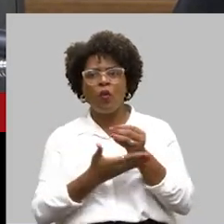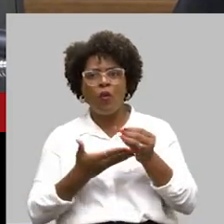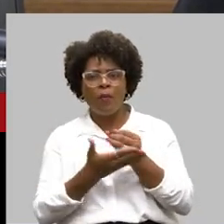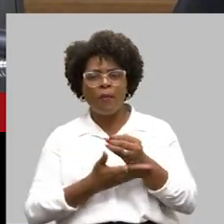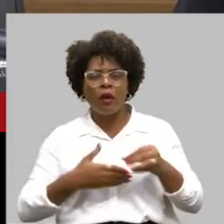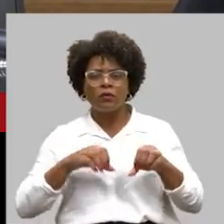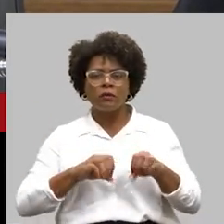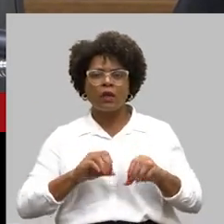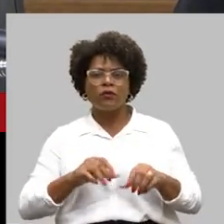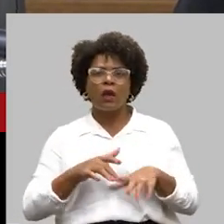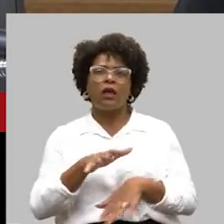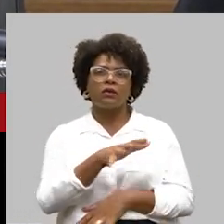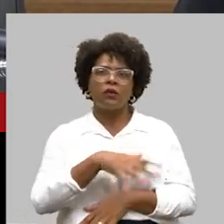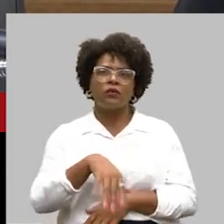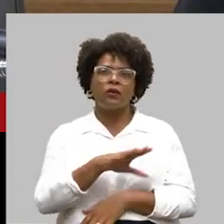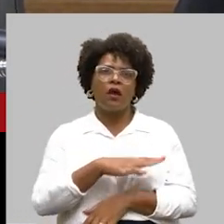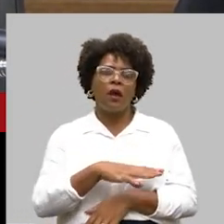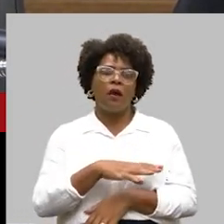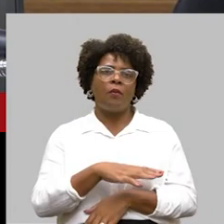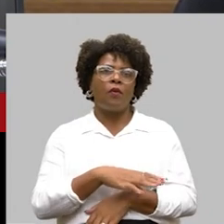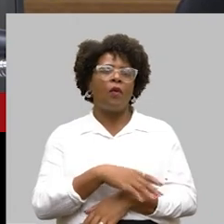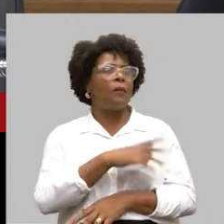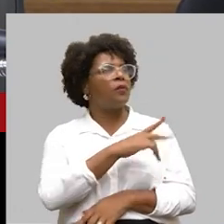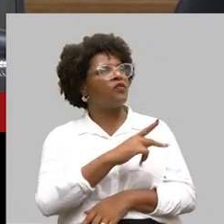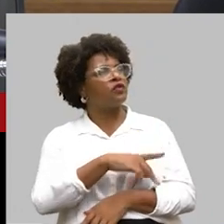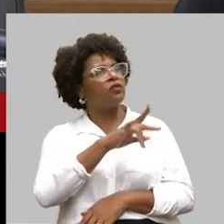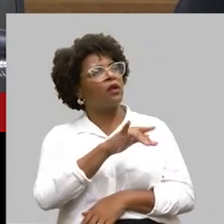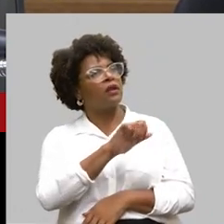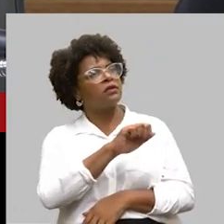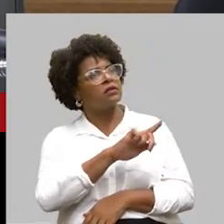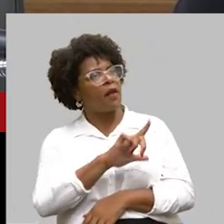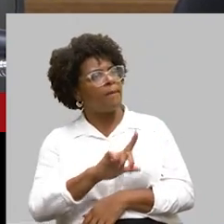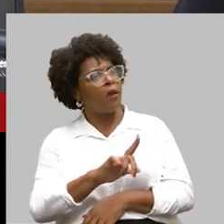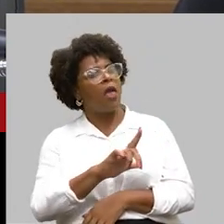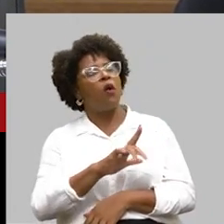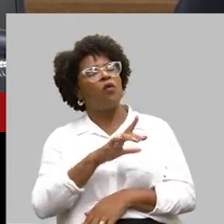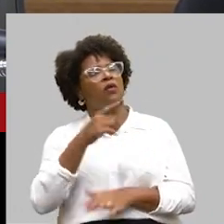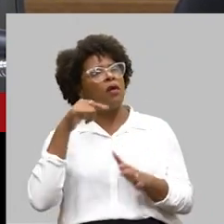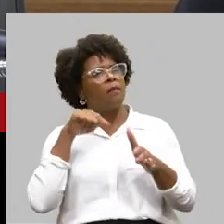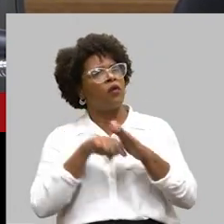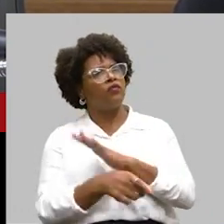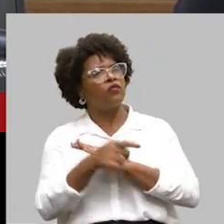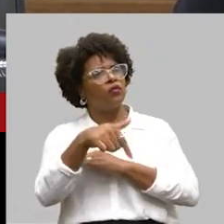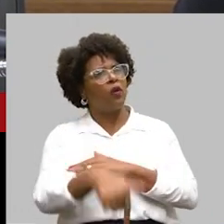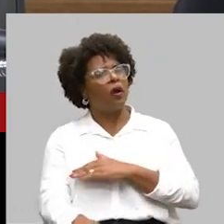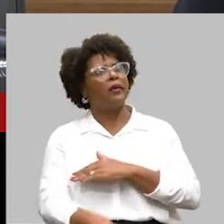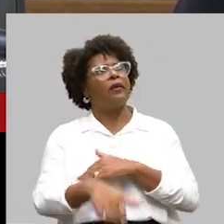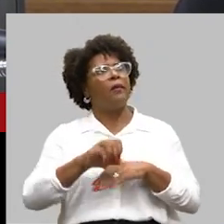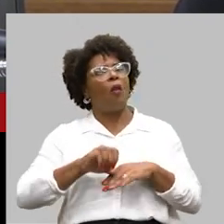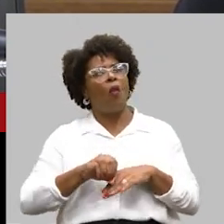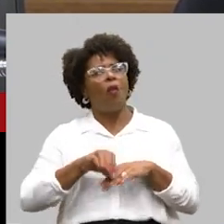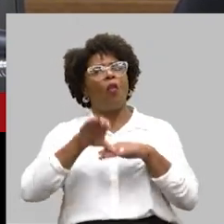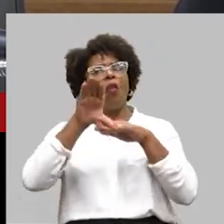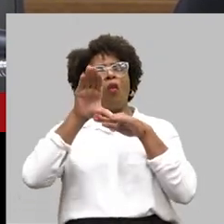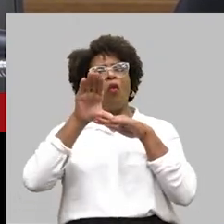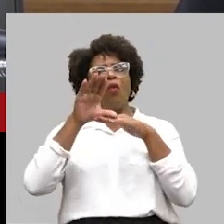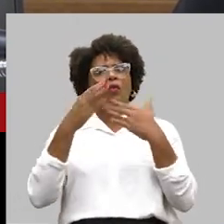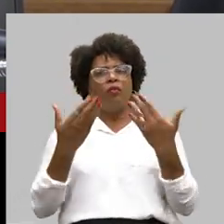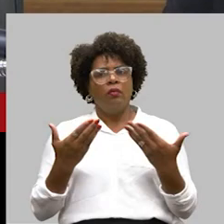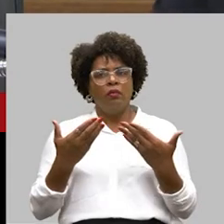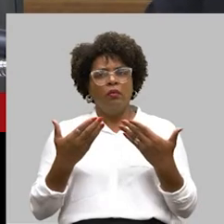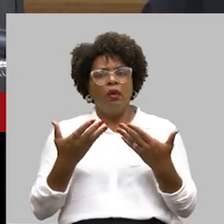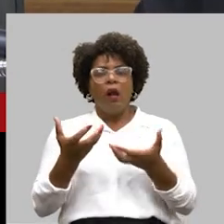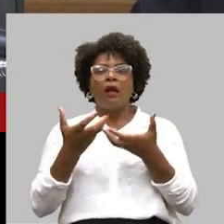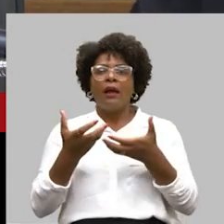Isabel que amplia e alarga não só a construção do conhecimento mas a gente quer mais do que isso então essa audiência essa iniciativa